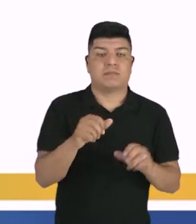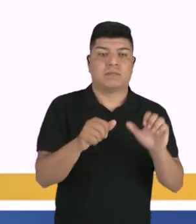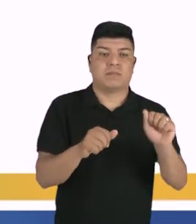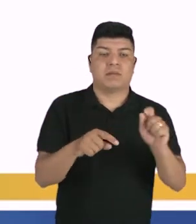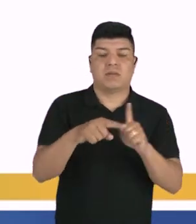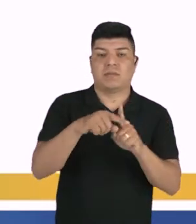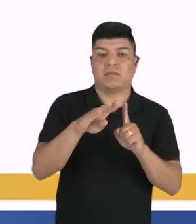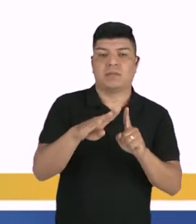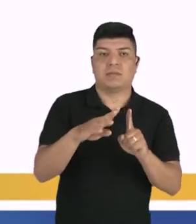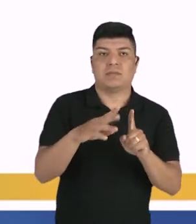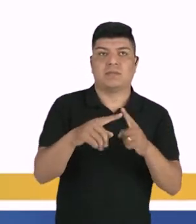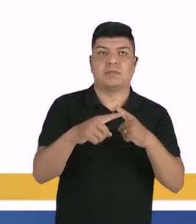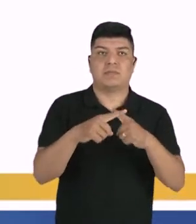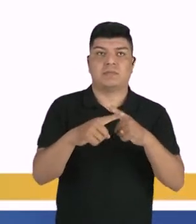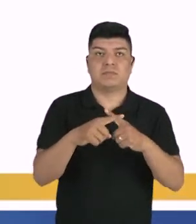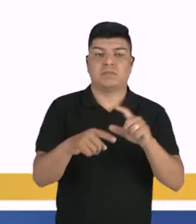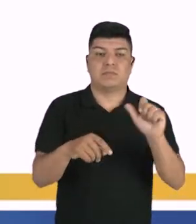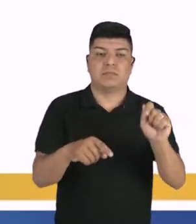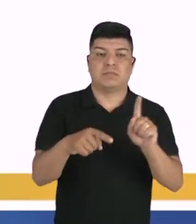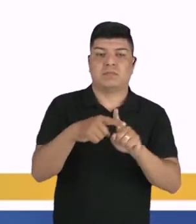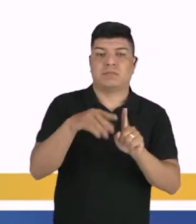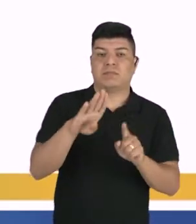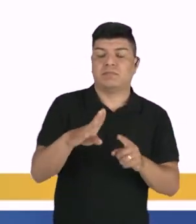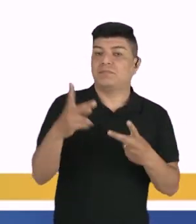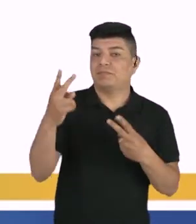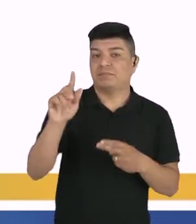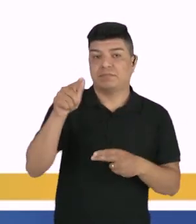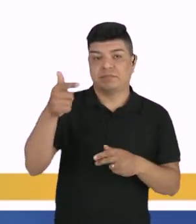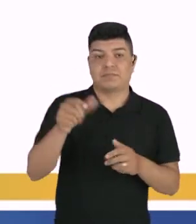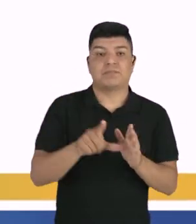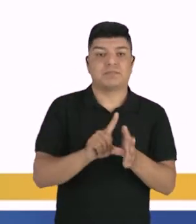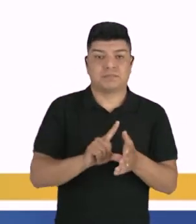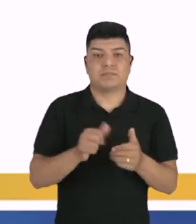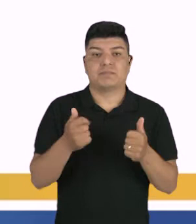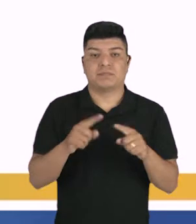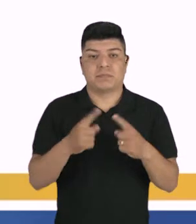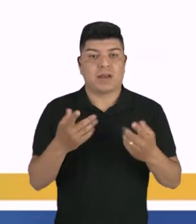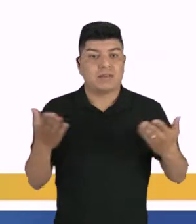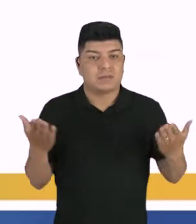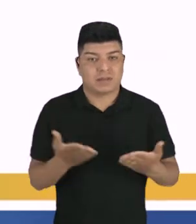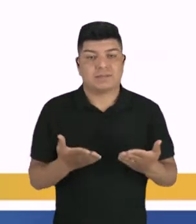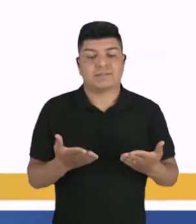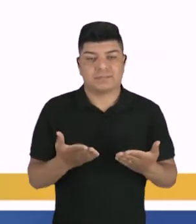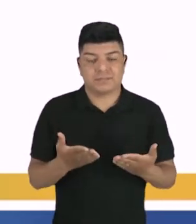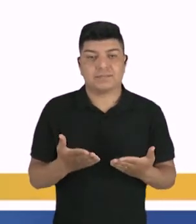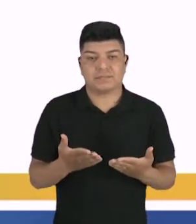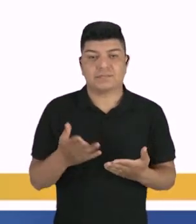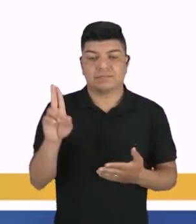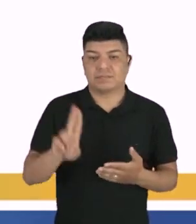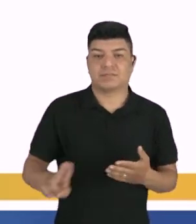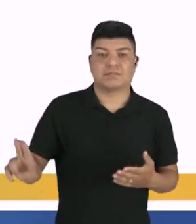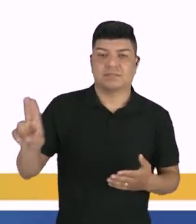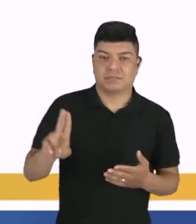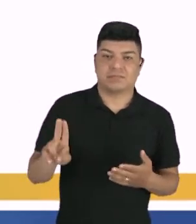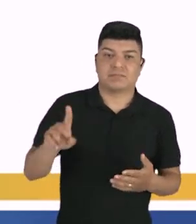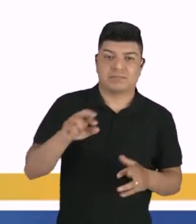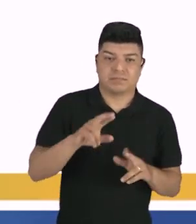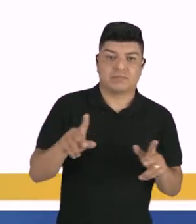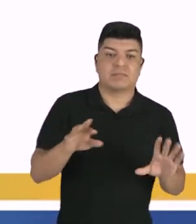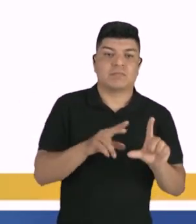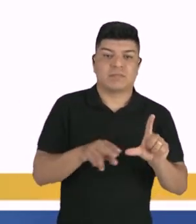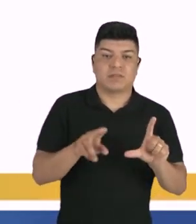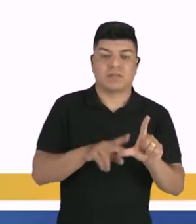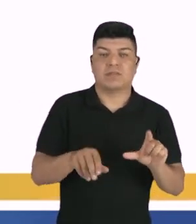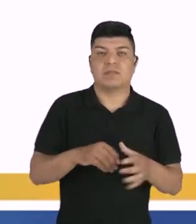mais B multiplicado por A mais B. Eu estou fazendo do mesmo jeito que eu fiz anteriormente, só que agora eu estou trabalhando algebricamente, com